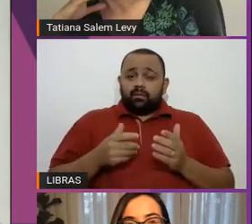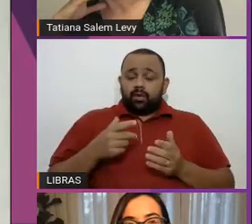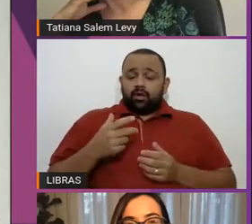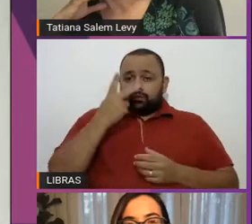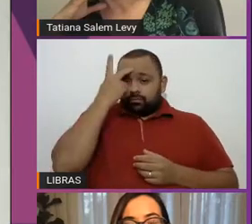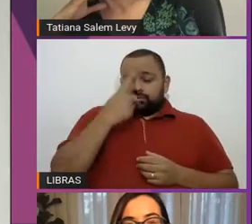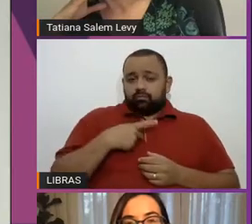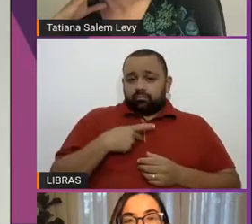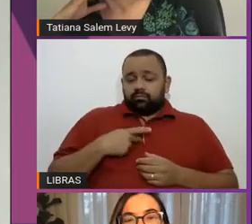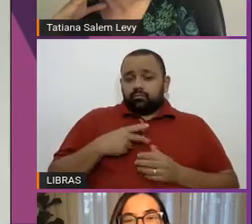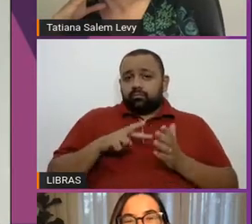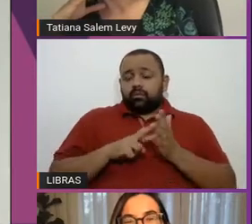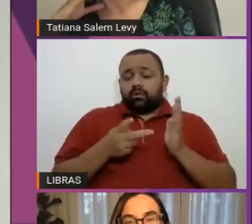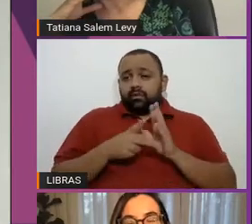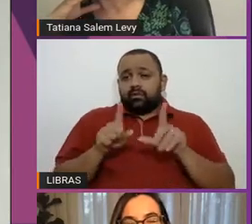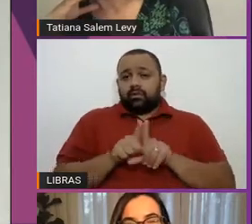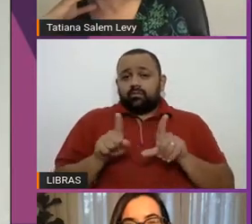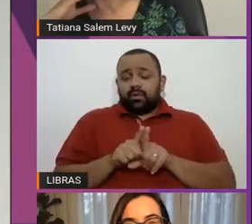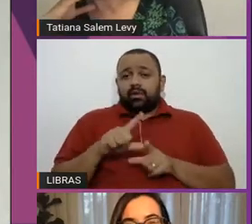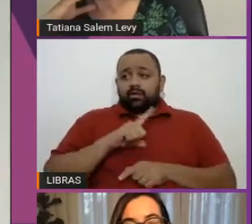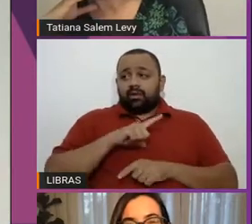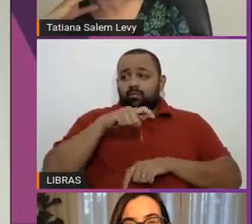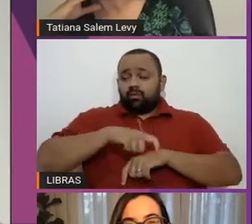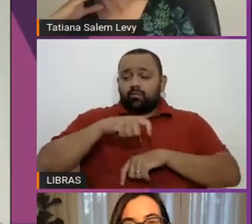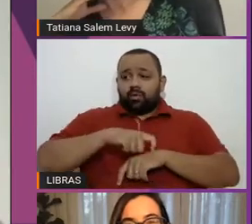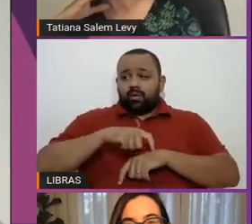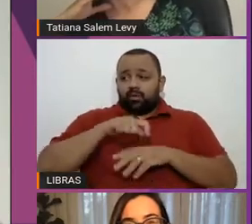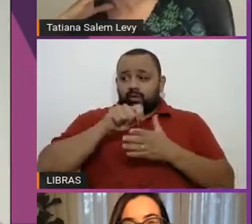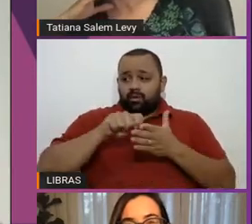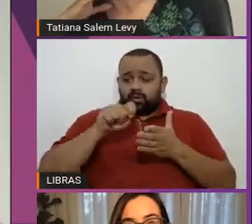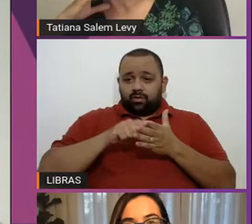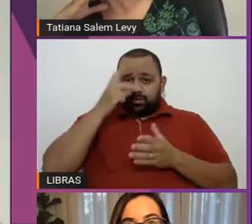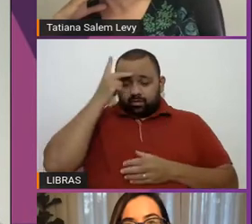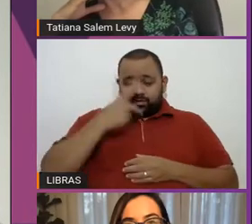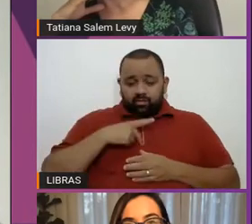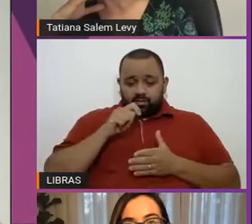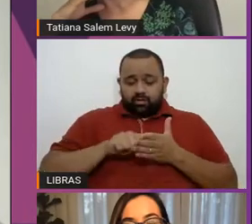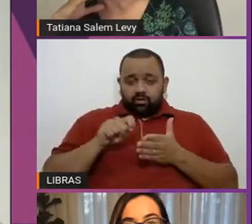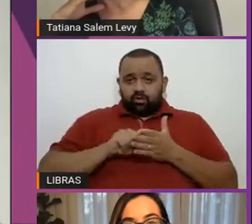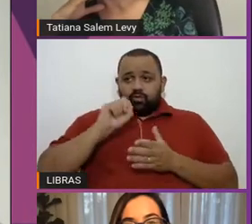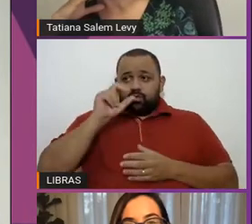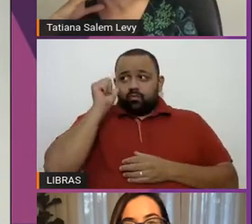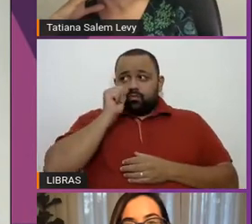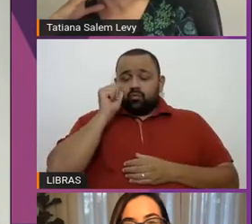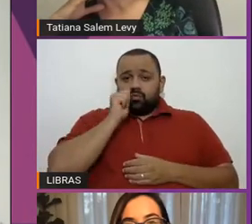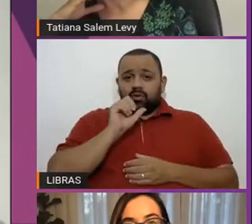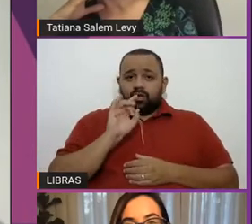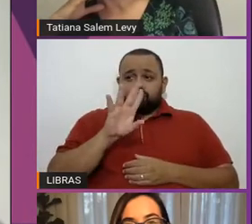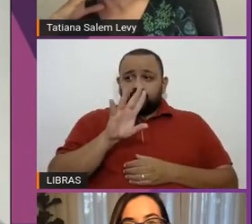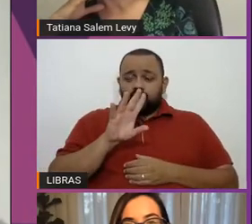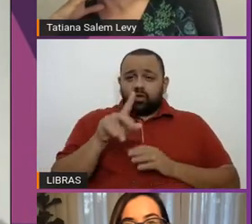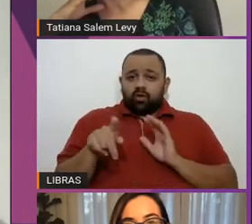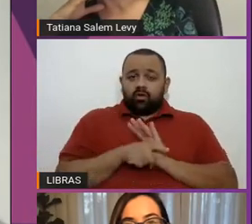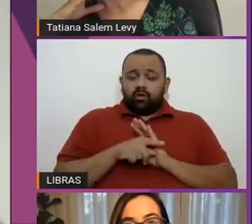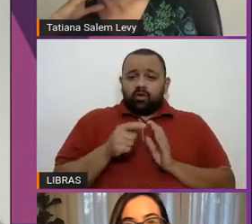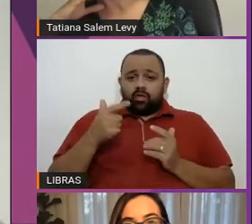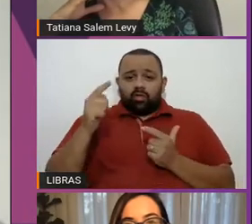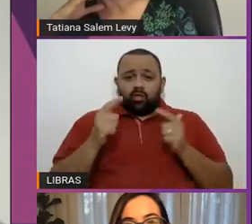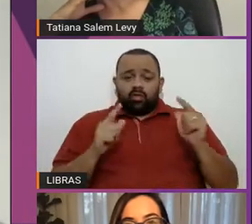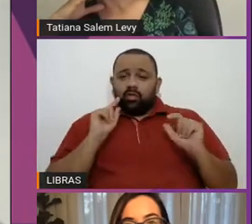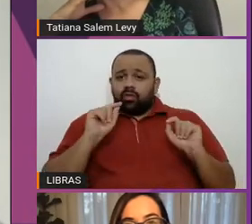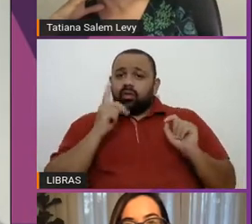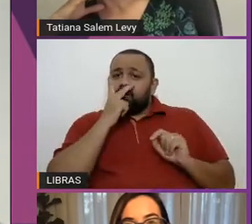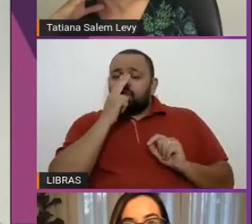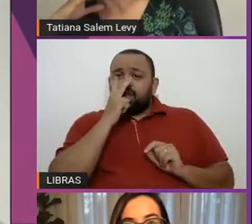onde é que estou querendo chegar Tem movimento não ser escritora e ser mulher que é o movimento não só de ir por outro quem por